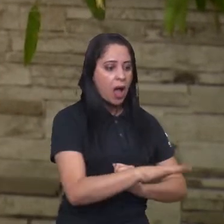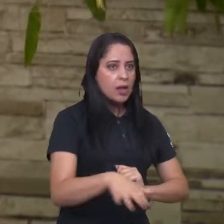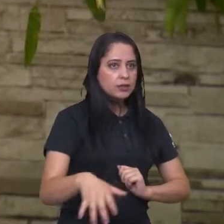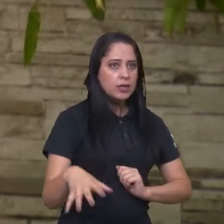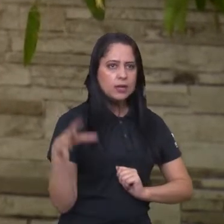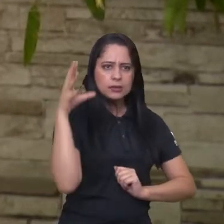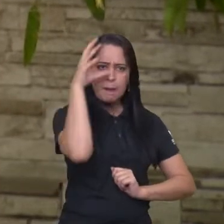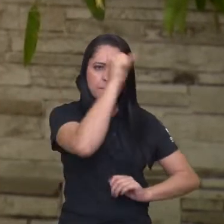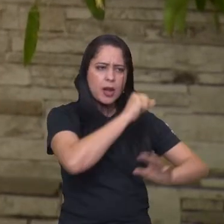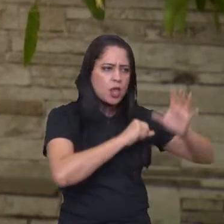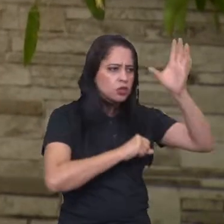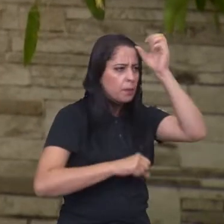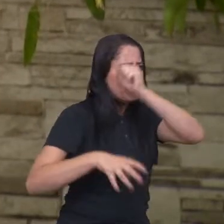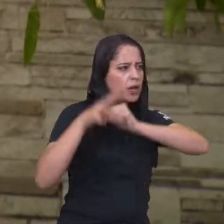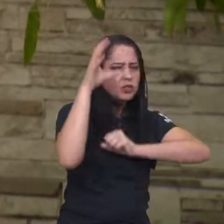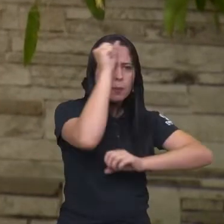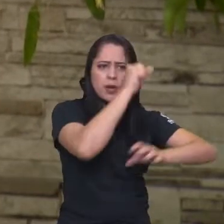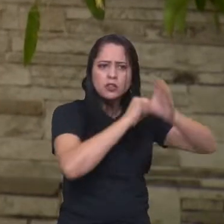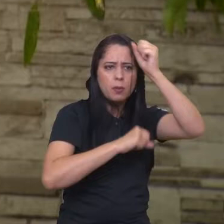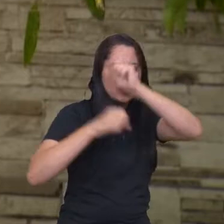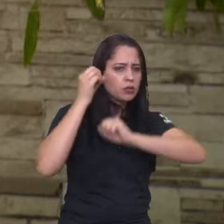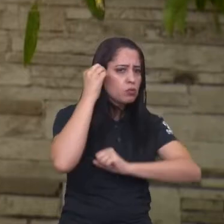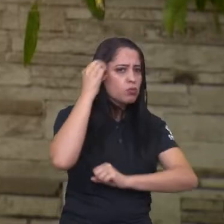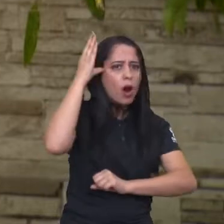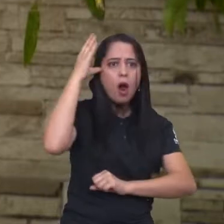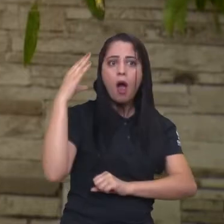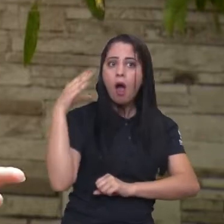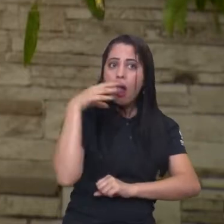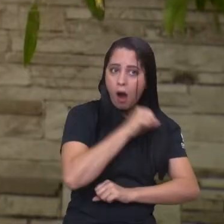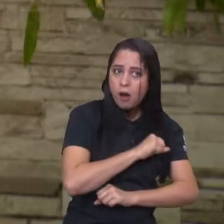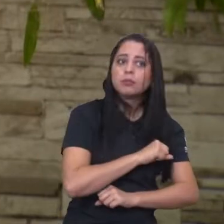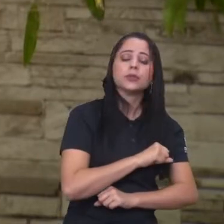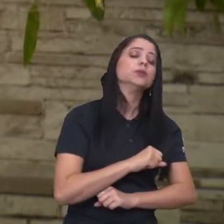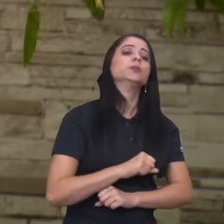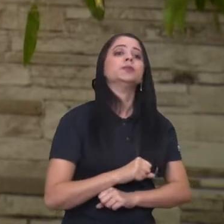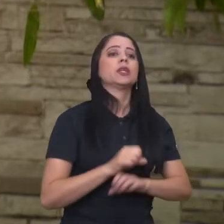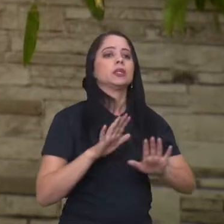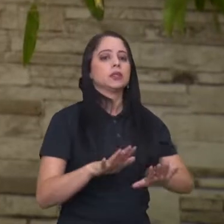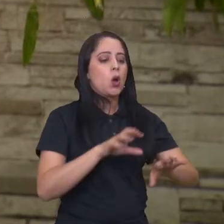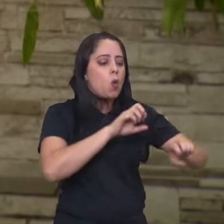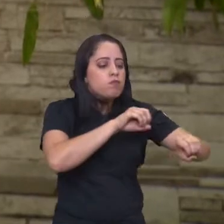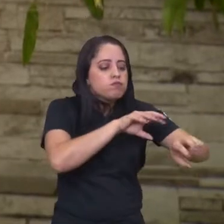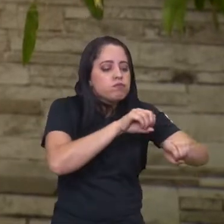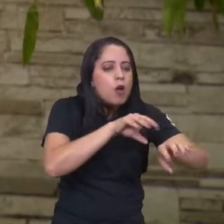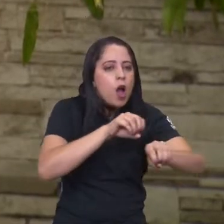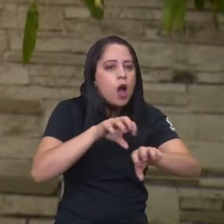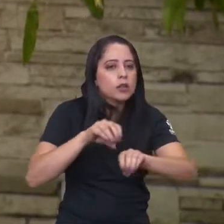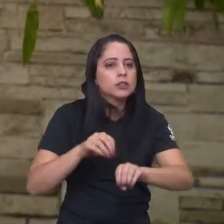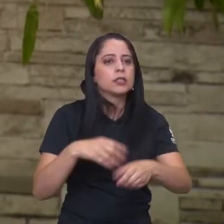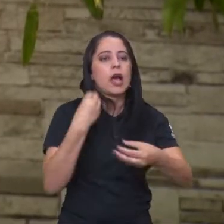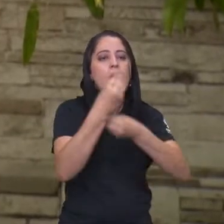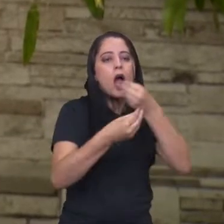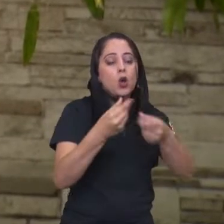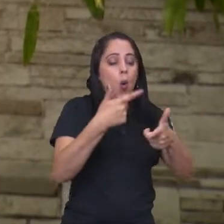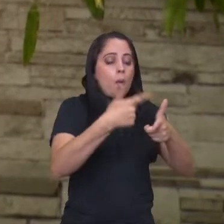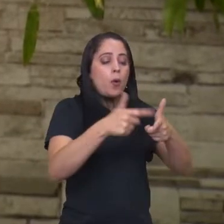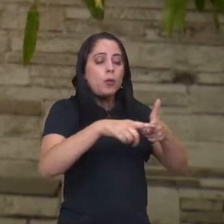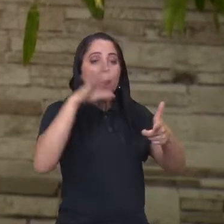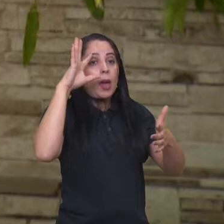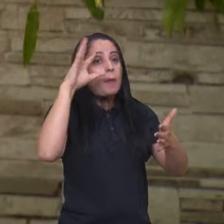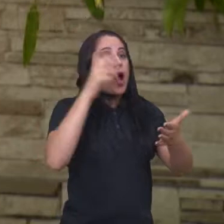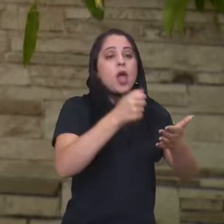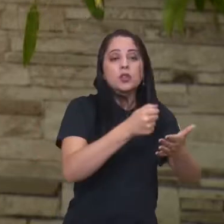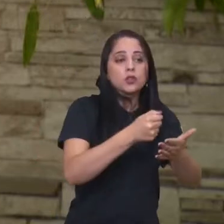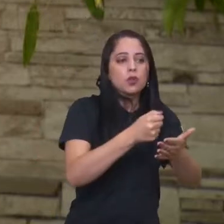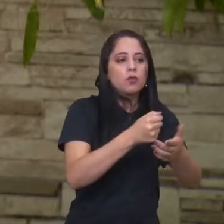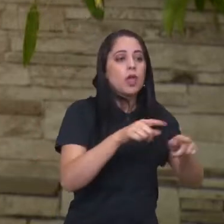Então, como que a gente ensina para a criança também, né? A como lidar com as situações, a como ouvir o outro. E se eu não tiver